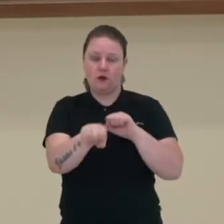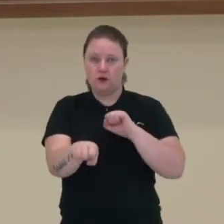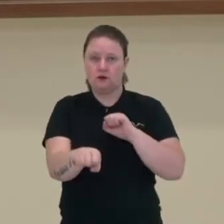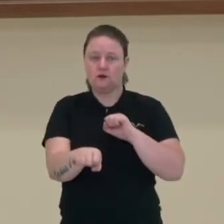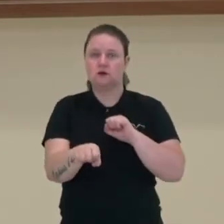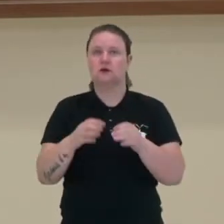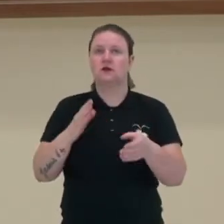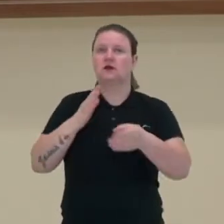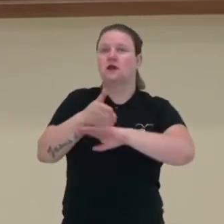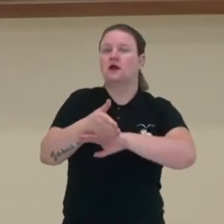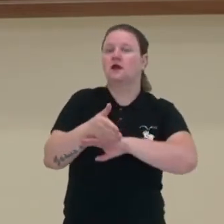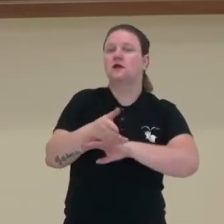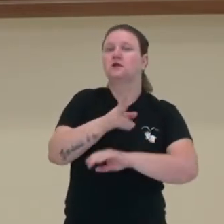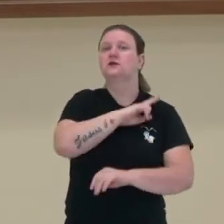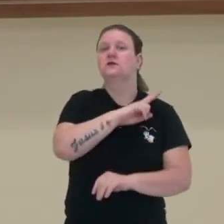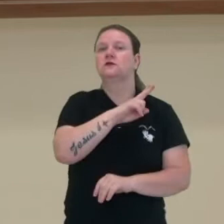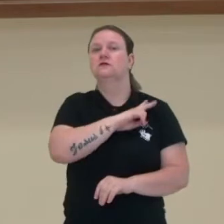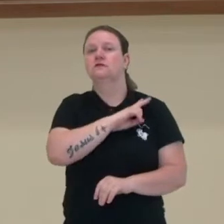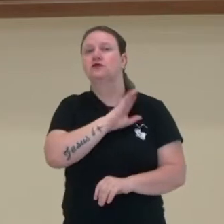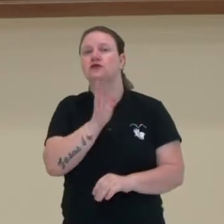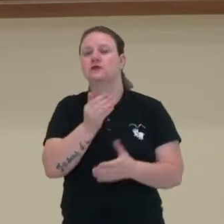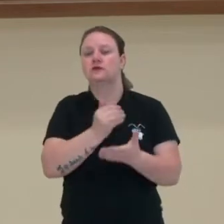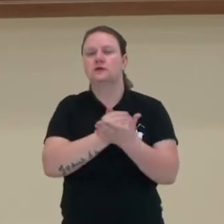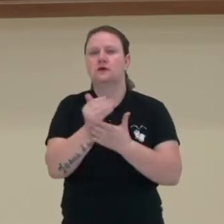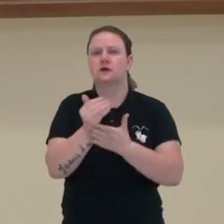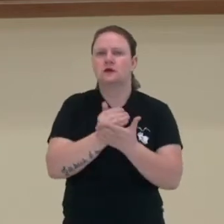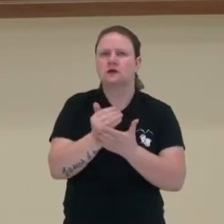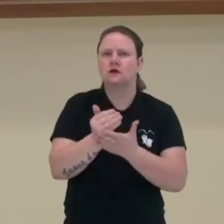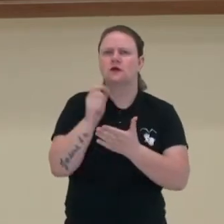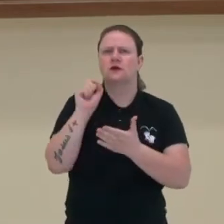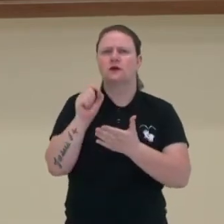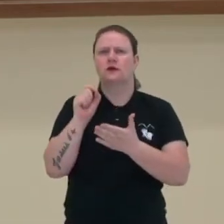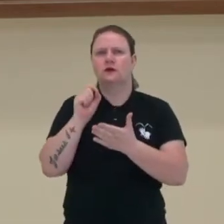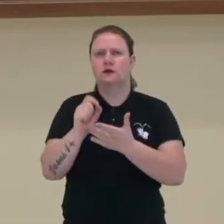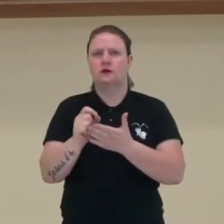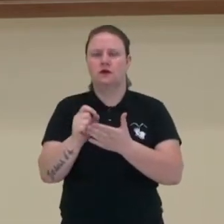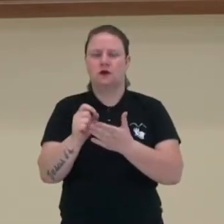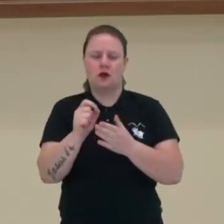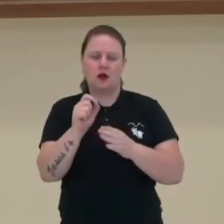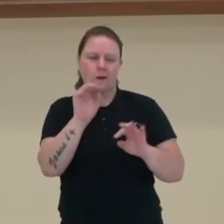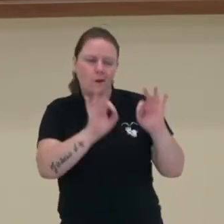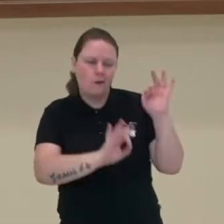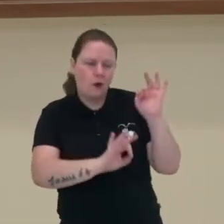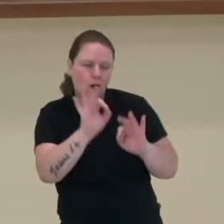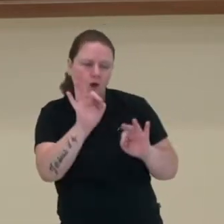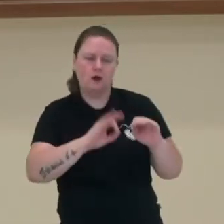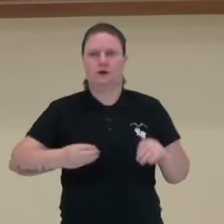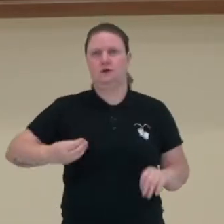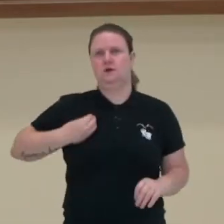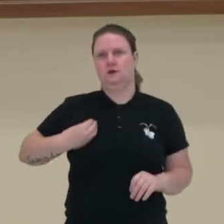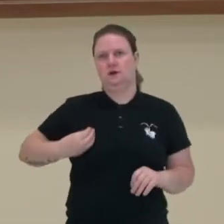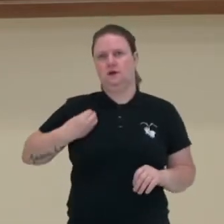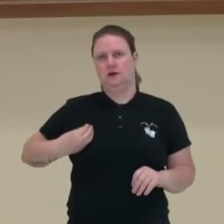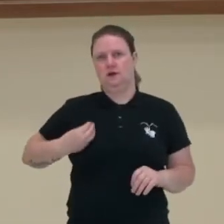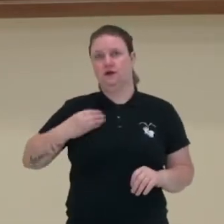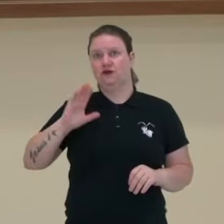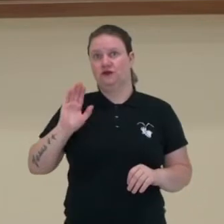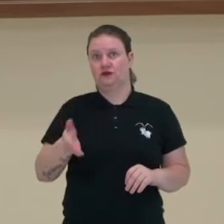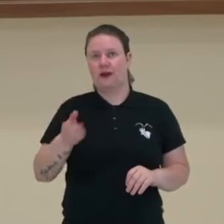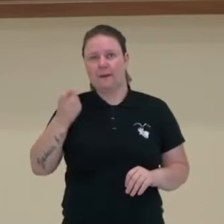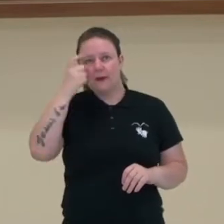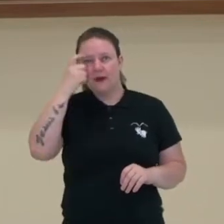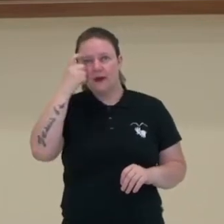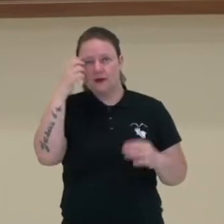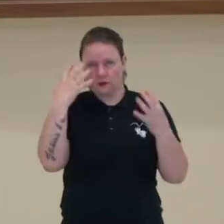vai entrar para o ensino médio e já vai começar a encaminhar o teu projeto de vida, encaminhar o teu projeto de carreira. Você já